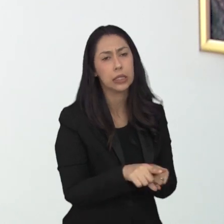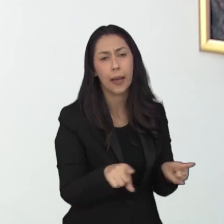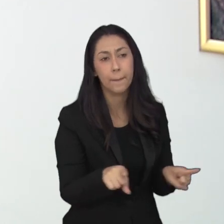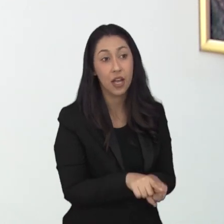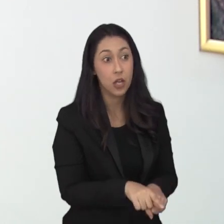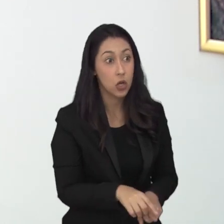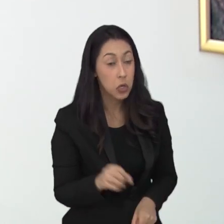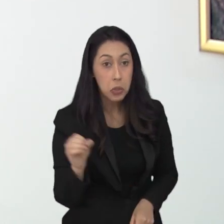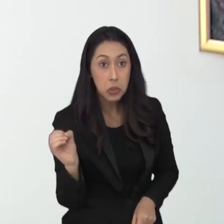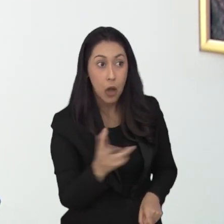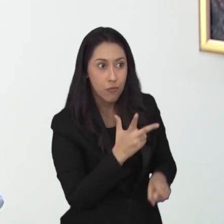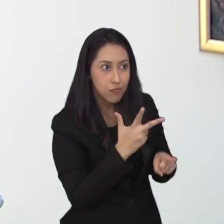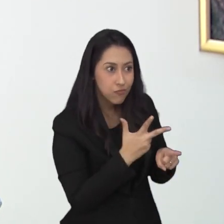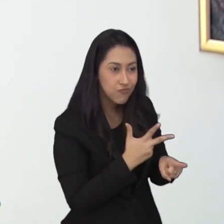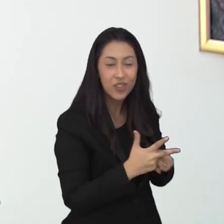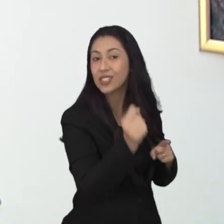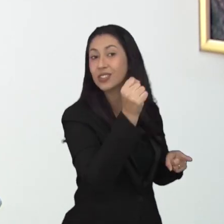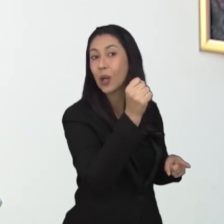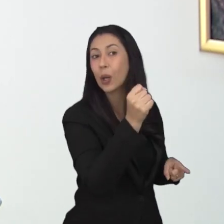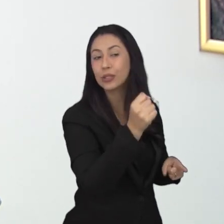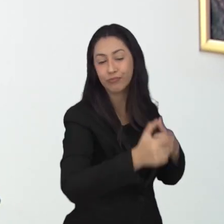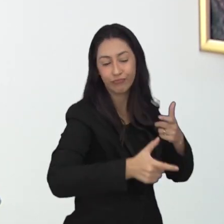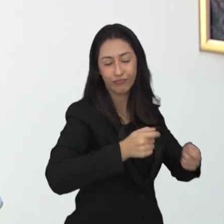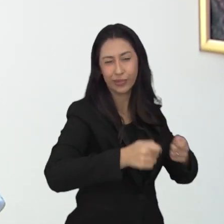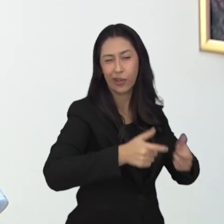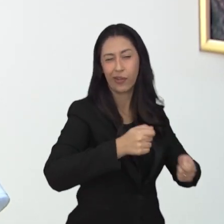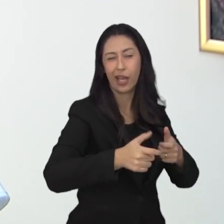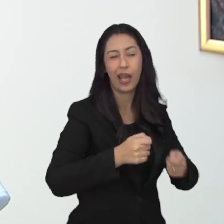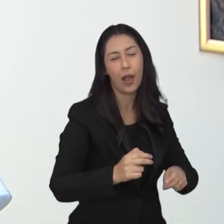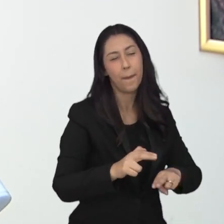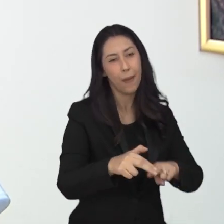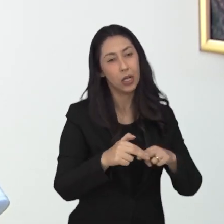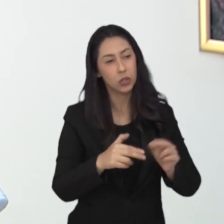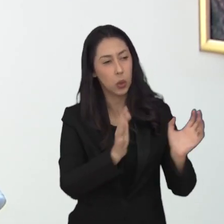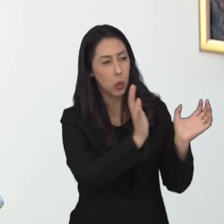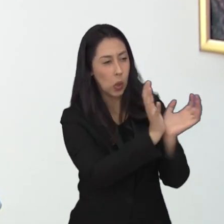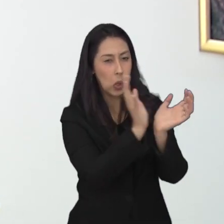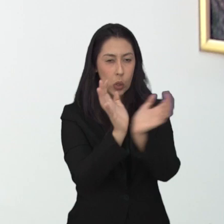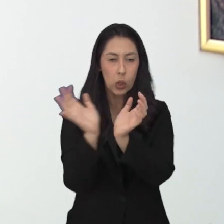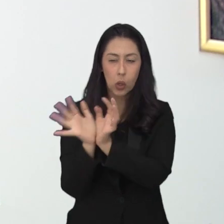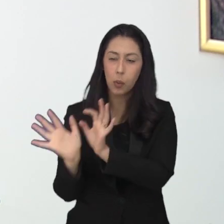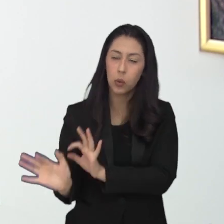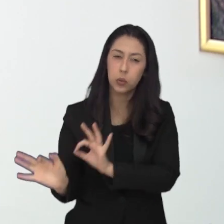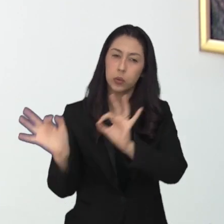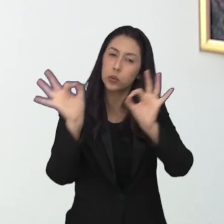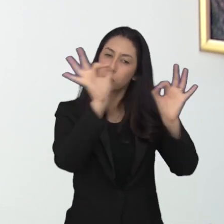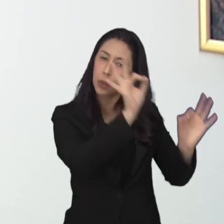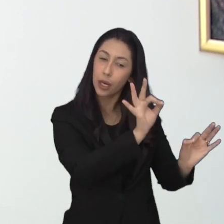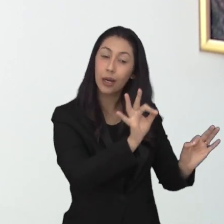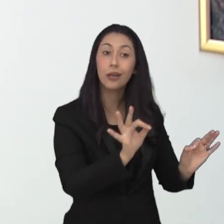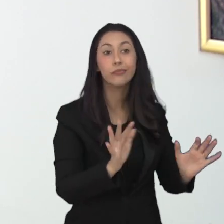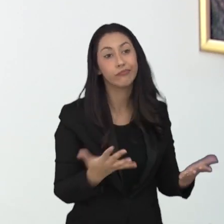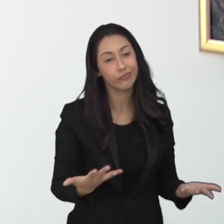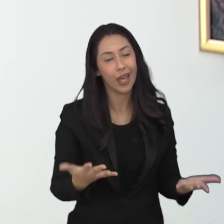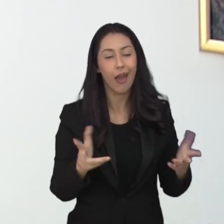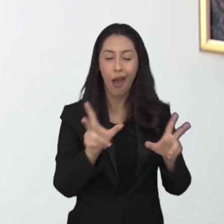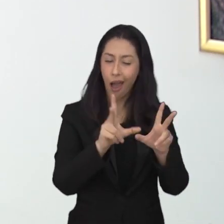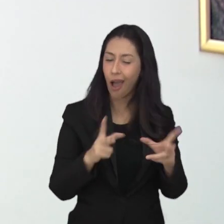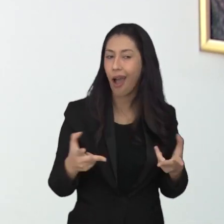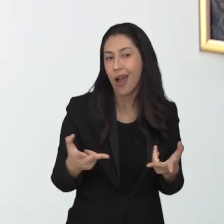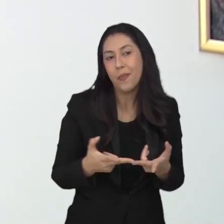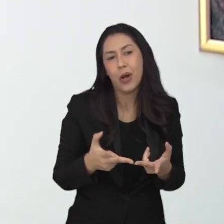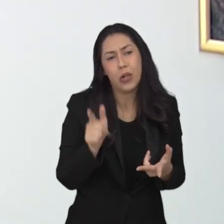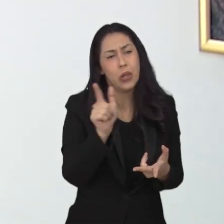aí os novos campeões nessa área. Então, nós temos vários grupos que acompanham diariamente tudo isso. E a